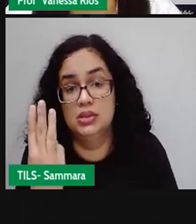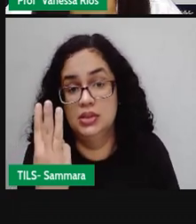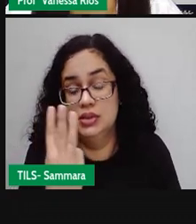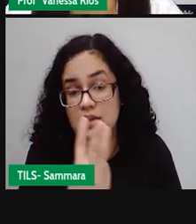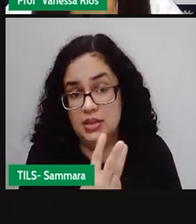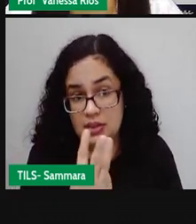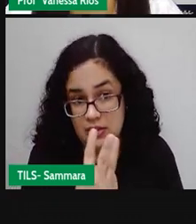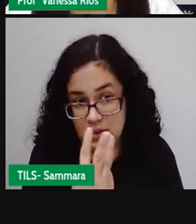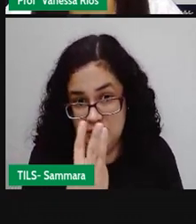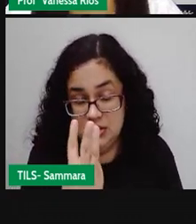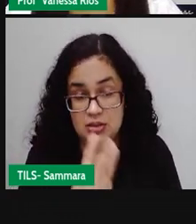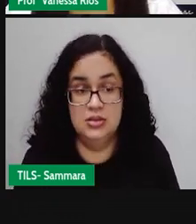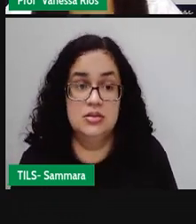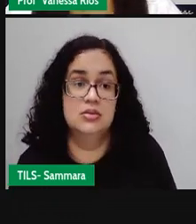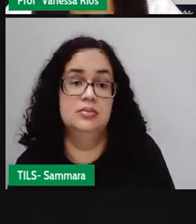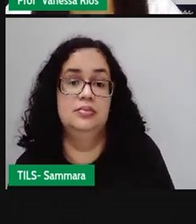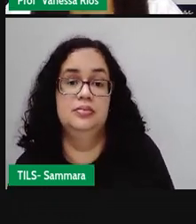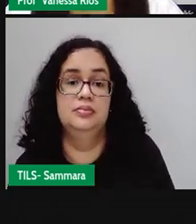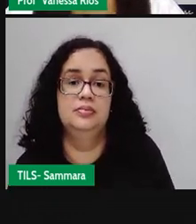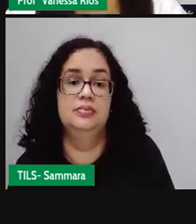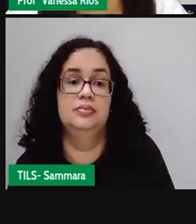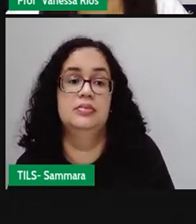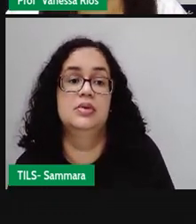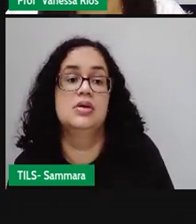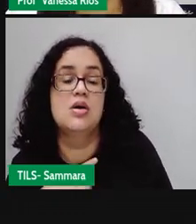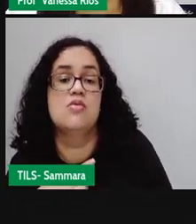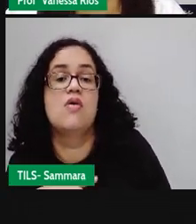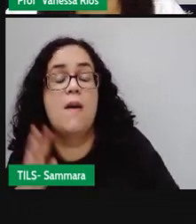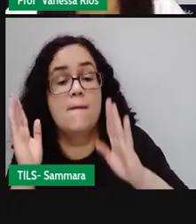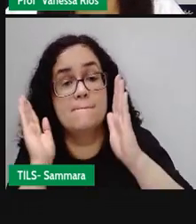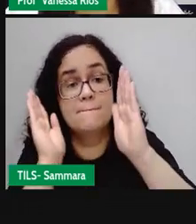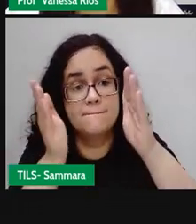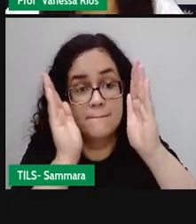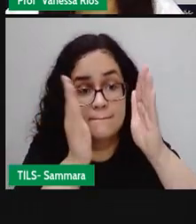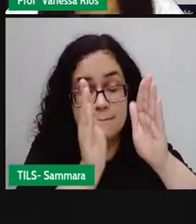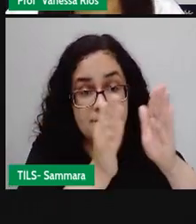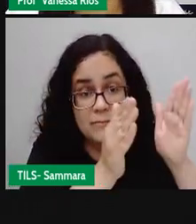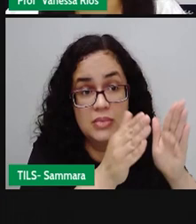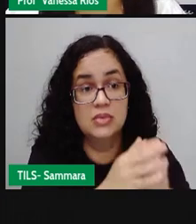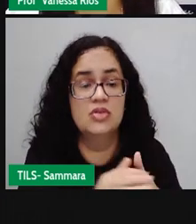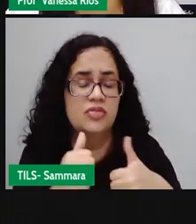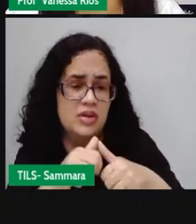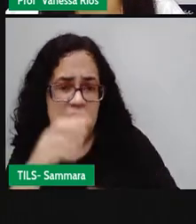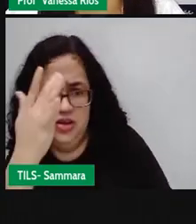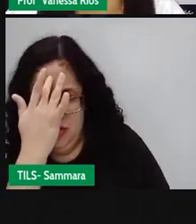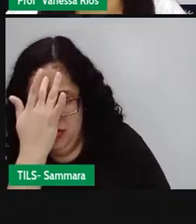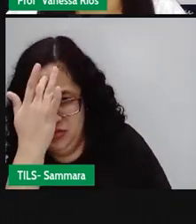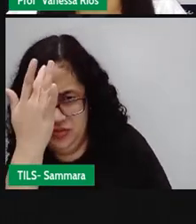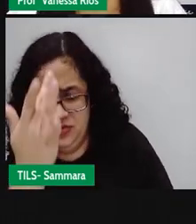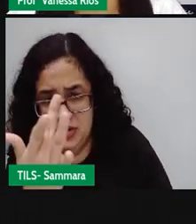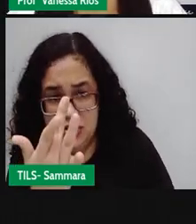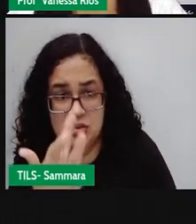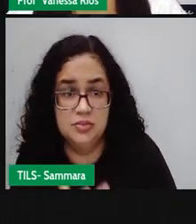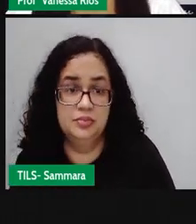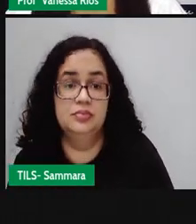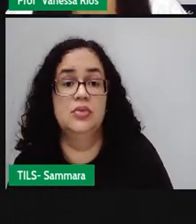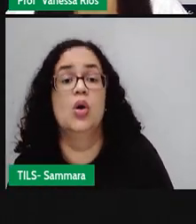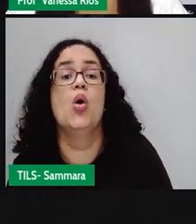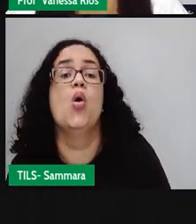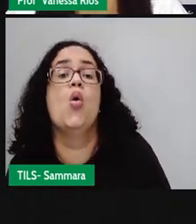2, 3. Se a gente obedecer a esse padrão, fica fácil agora a gente